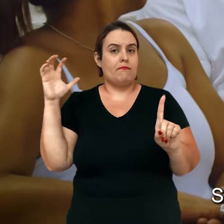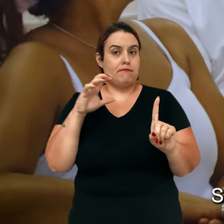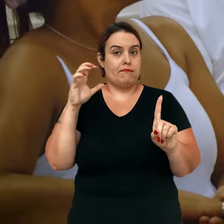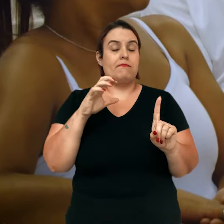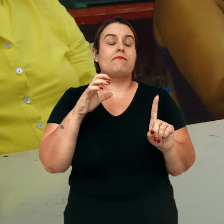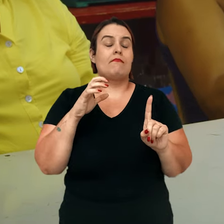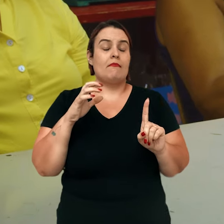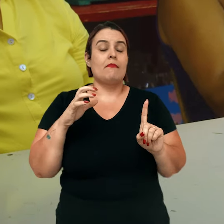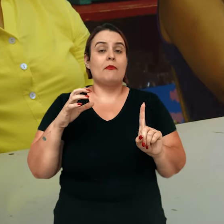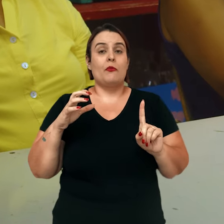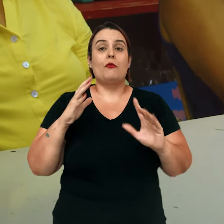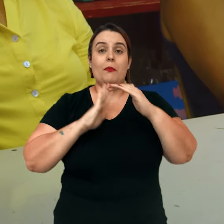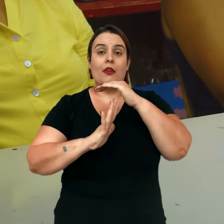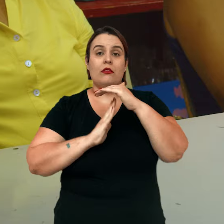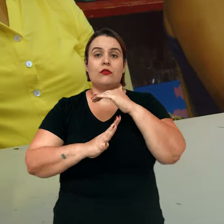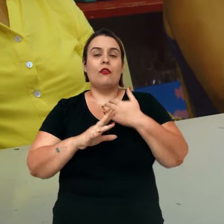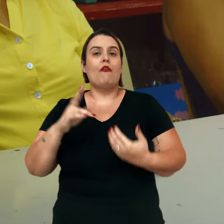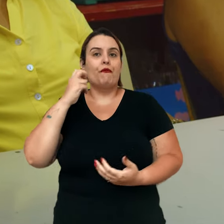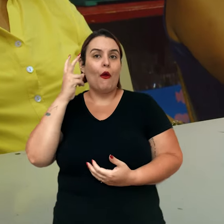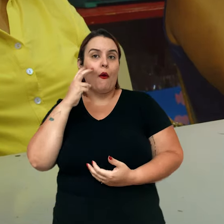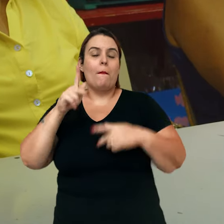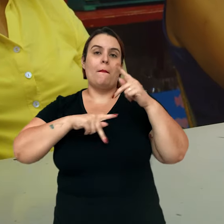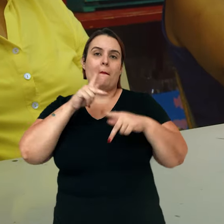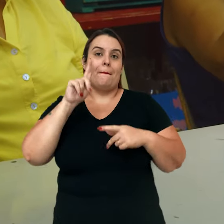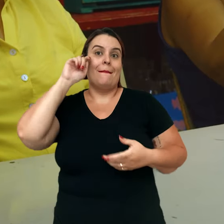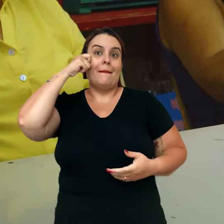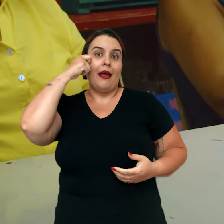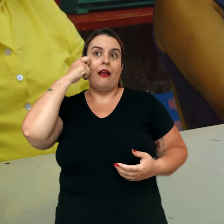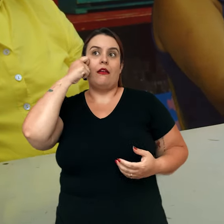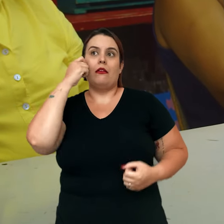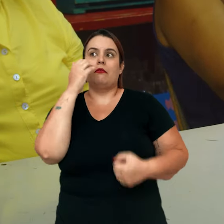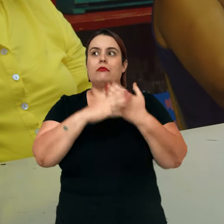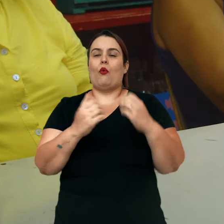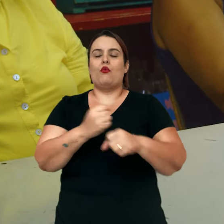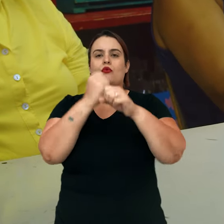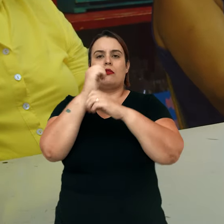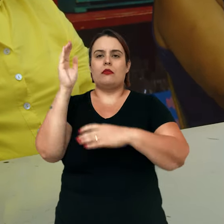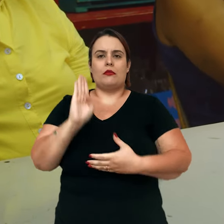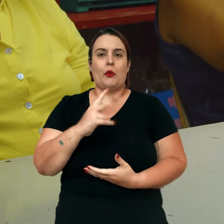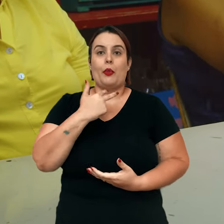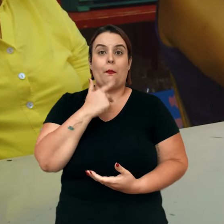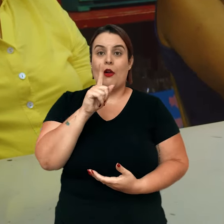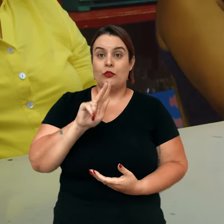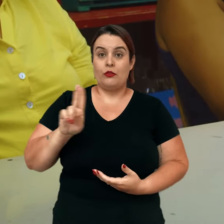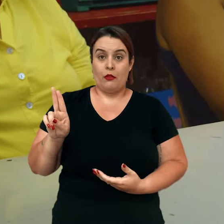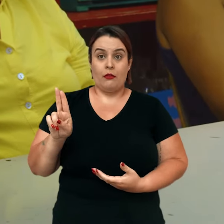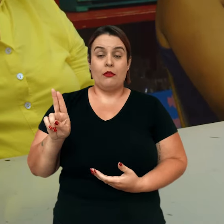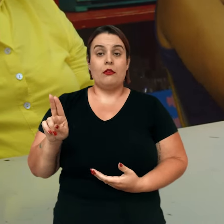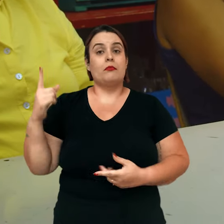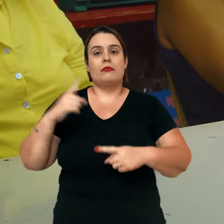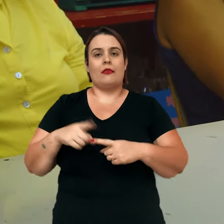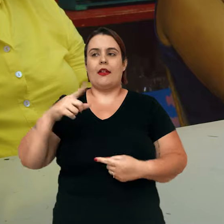do imigrante. É vergonha para a população, né, que preto construiu o Brasil, né? Não pode dar nome para